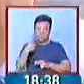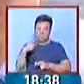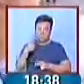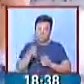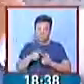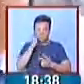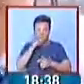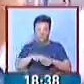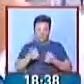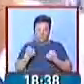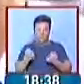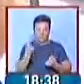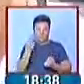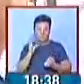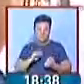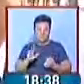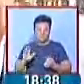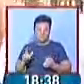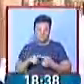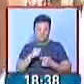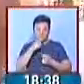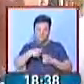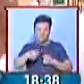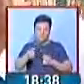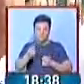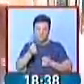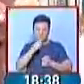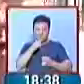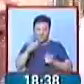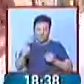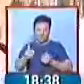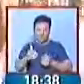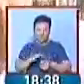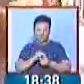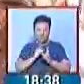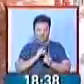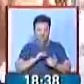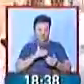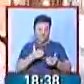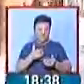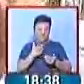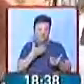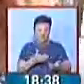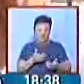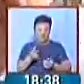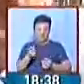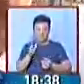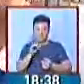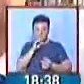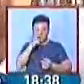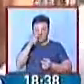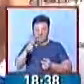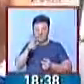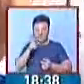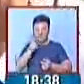um motorista, para percorrer distâncias relativamente pequenas. Com esta oferta que nós temos, se calhar se as pessoas se